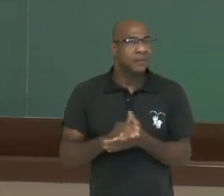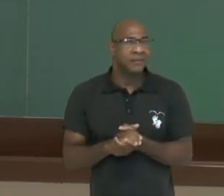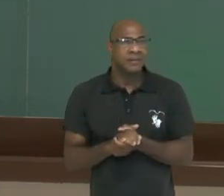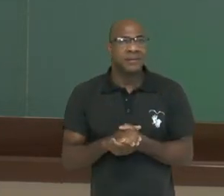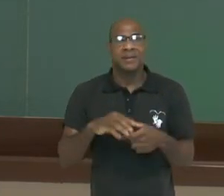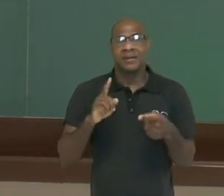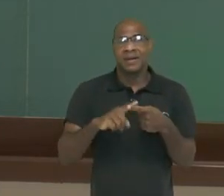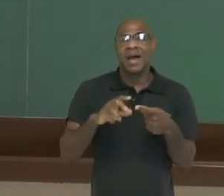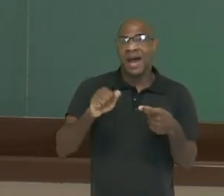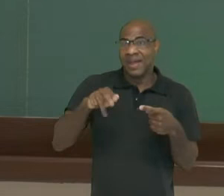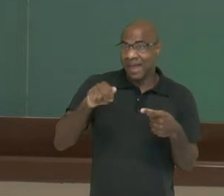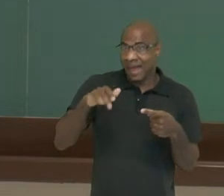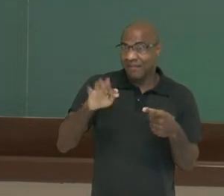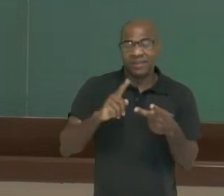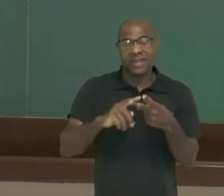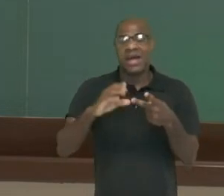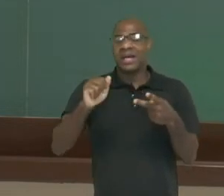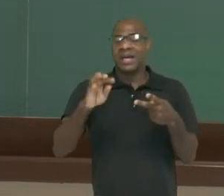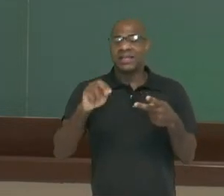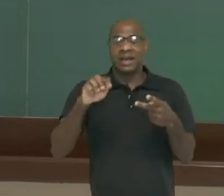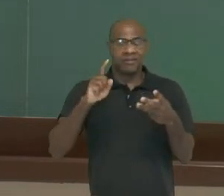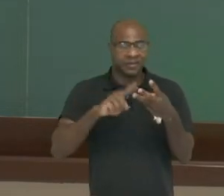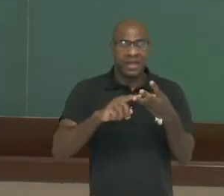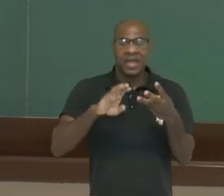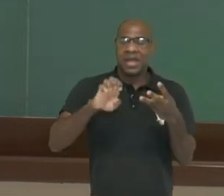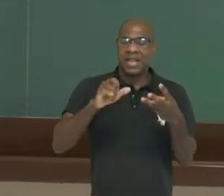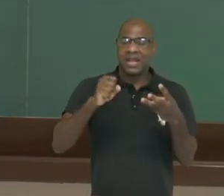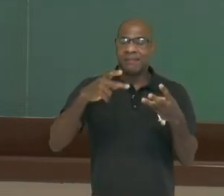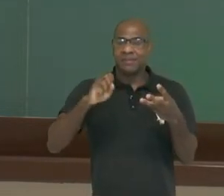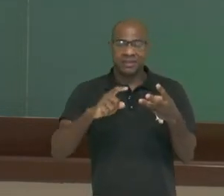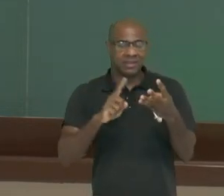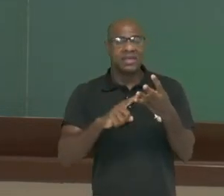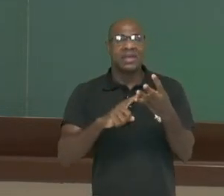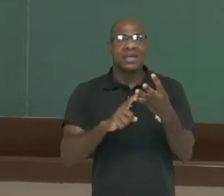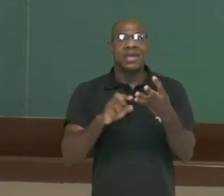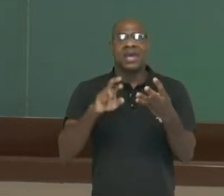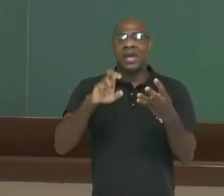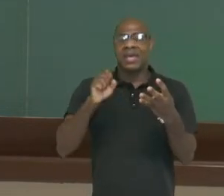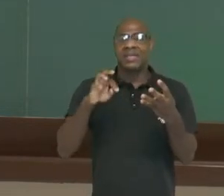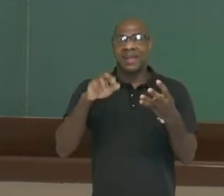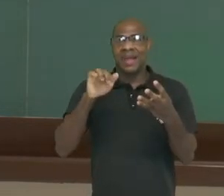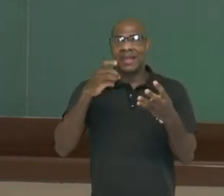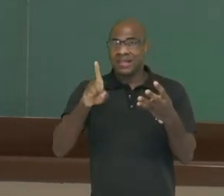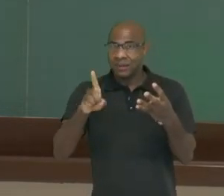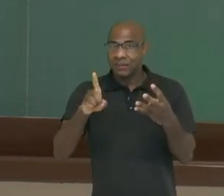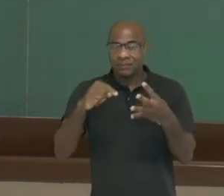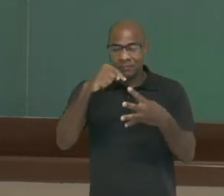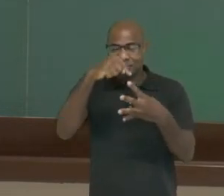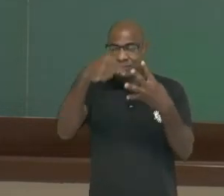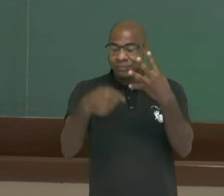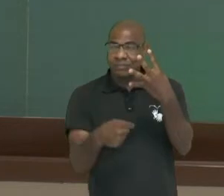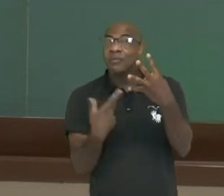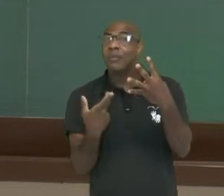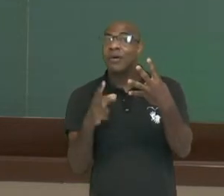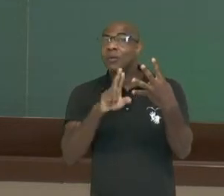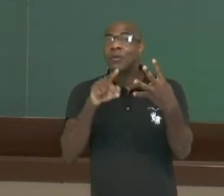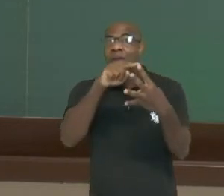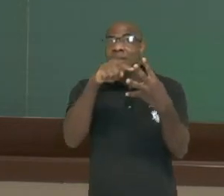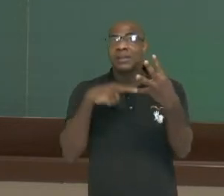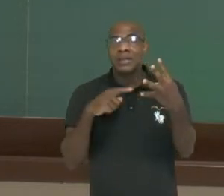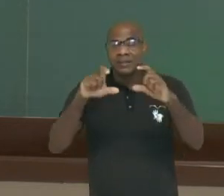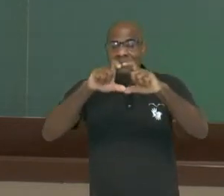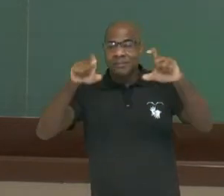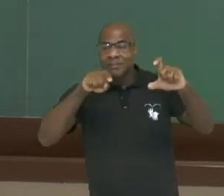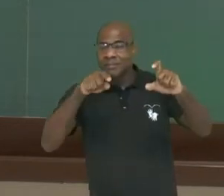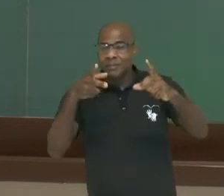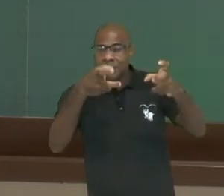novo. Anáfora, catáfora, elipse, reiteração, belezinha? Então, eu fico aqui aguardando,